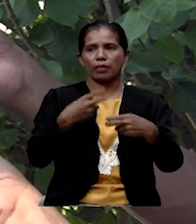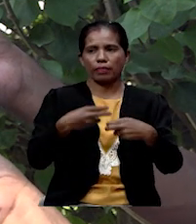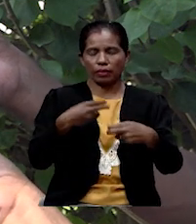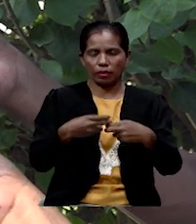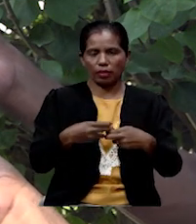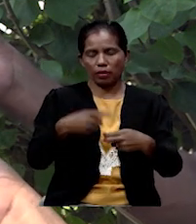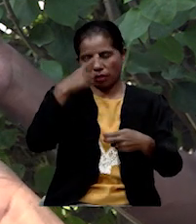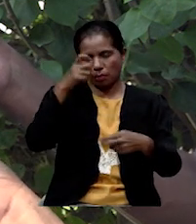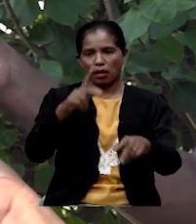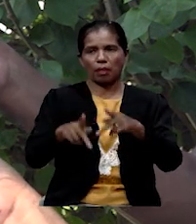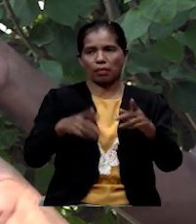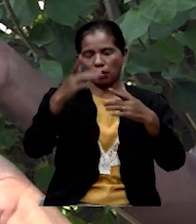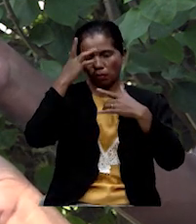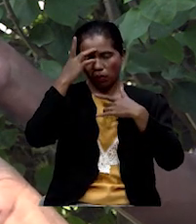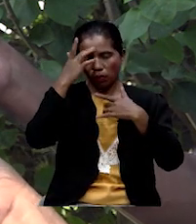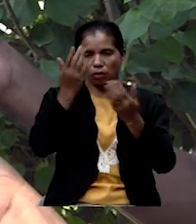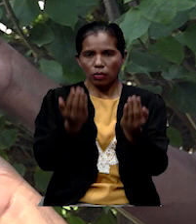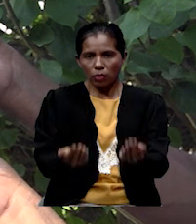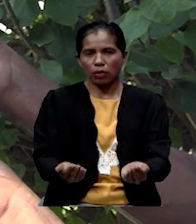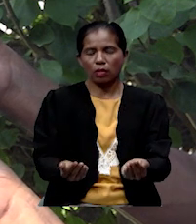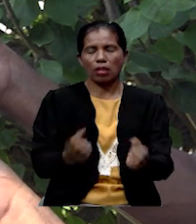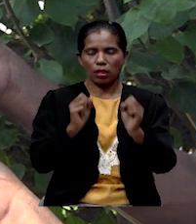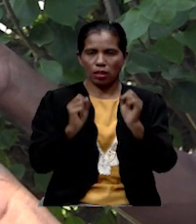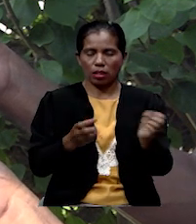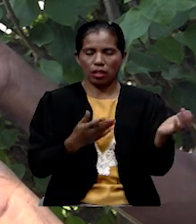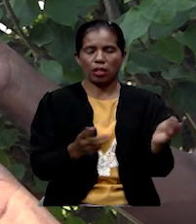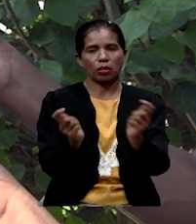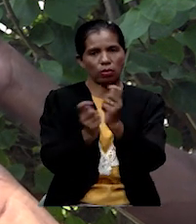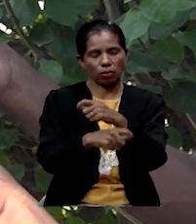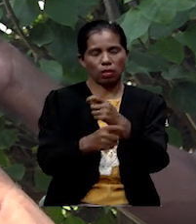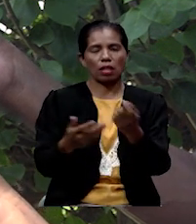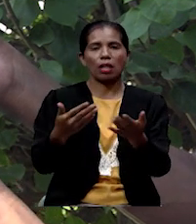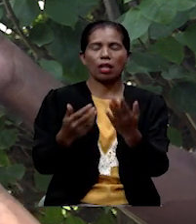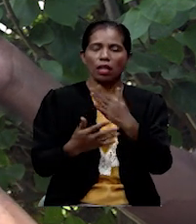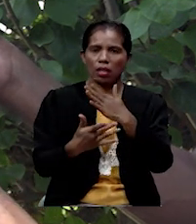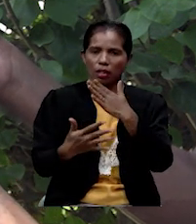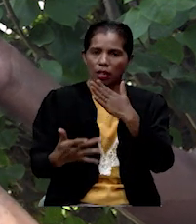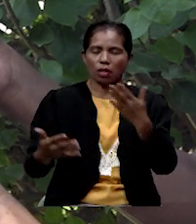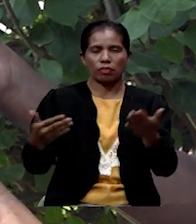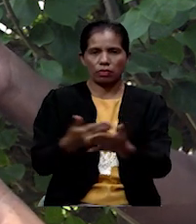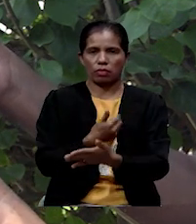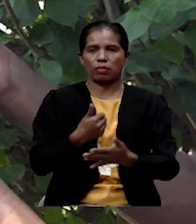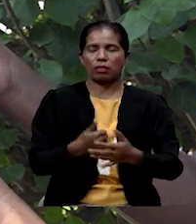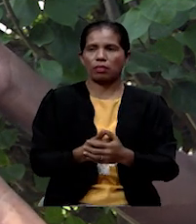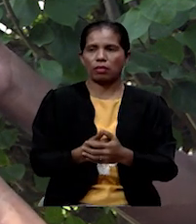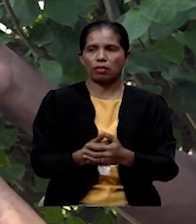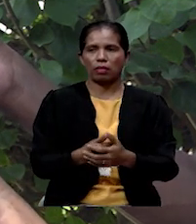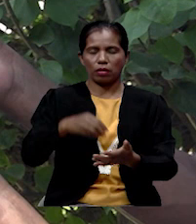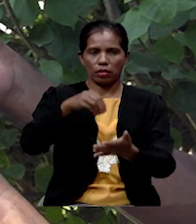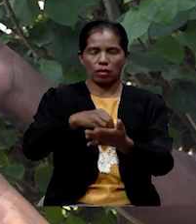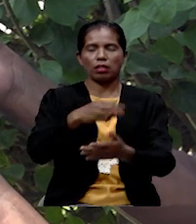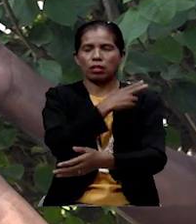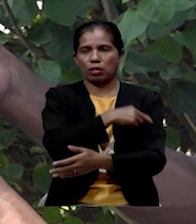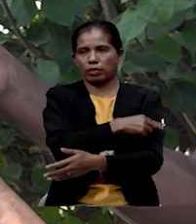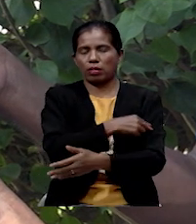tamba quando paciente ne mesmo crónico ne ni tem que fazer para toda a vida ne pois tu ora ne bem estabelecido e aí tenia hospital ne